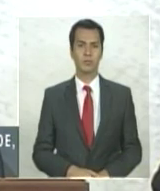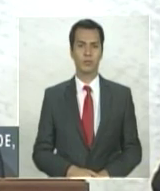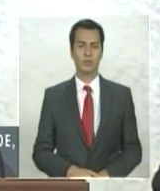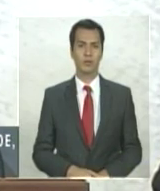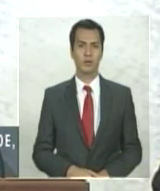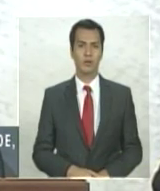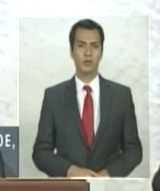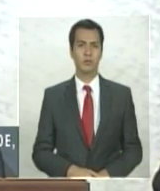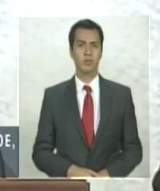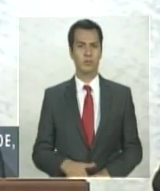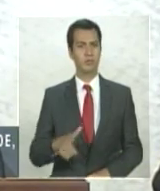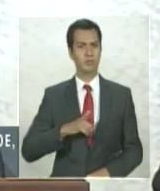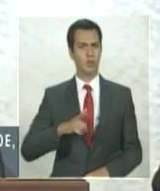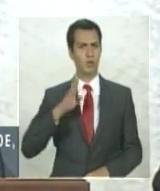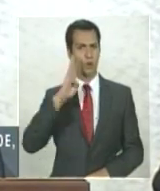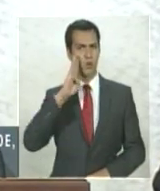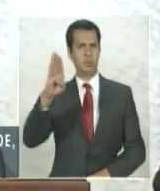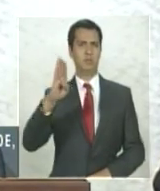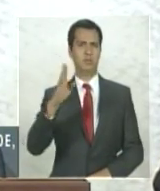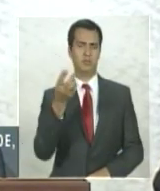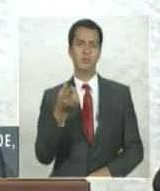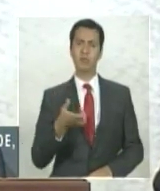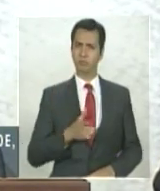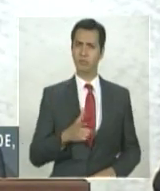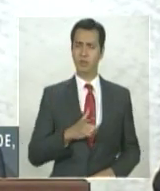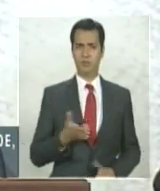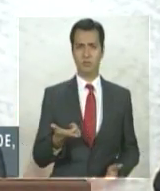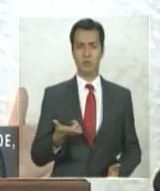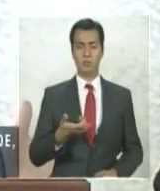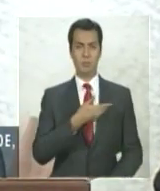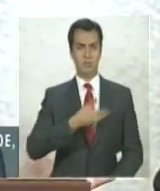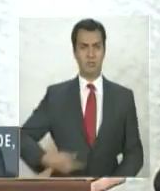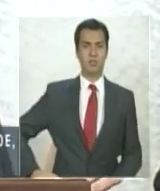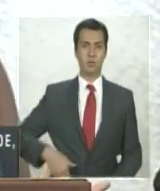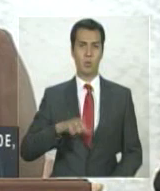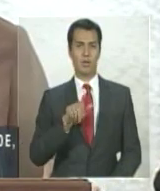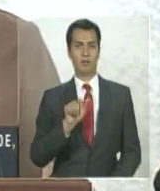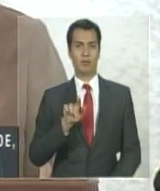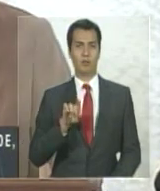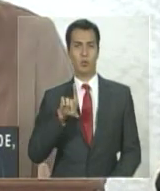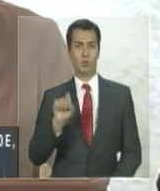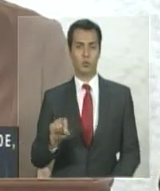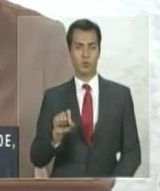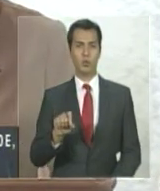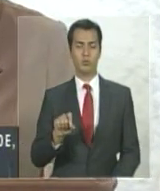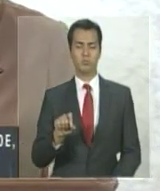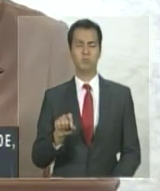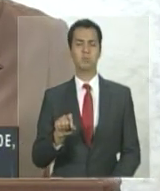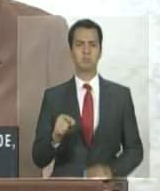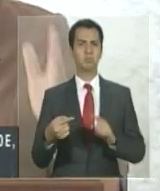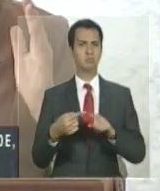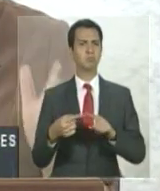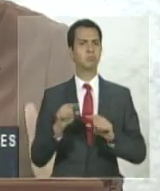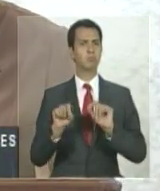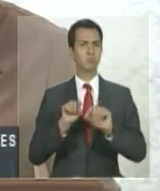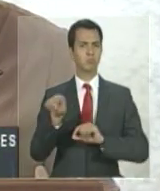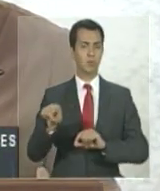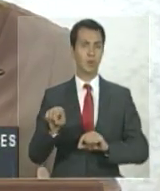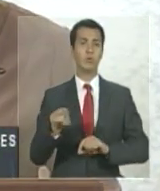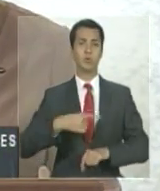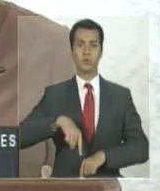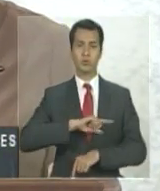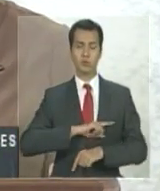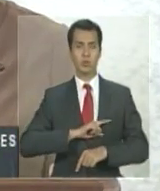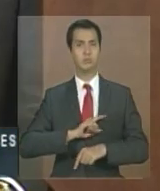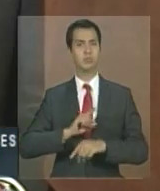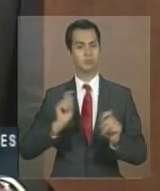De fato, o nosso ministro Agnaldo tem toda a razão. É, de fato, beneficiar a população dessas grandes